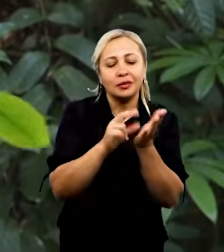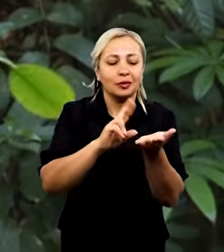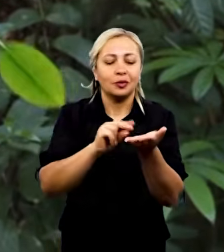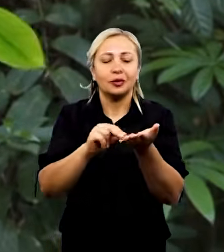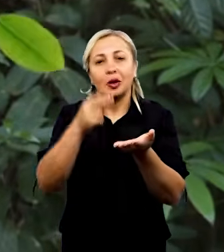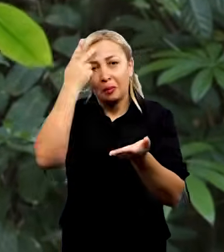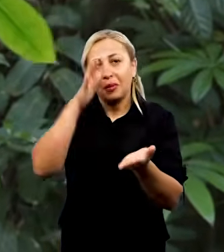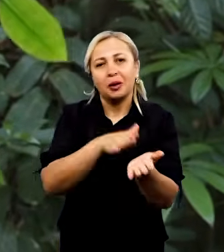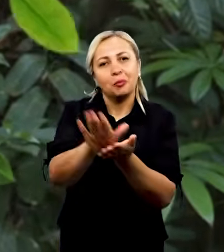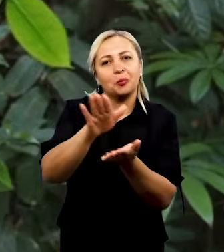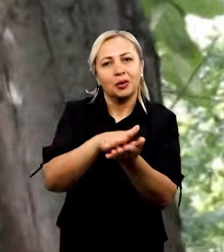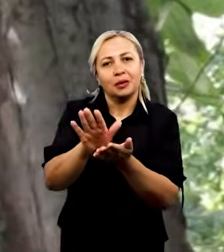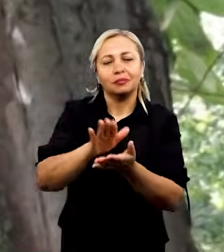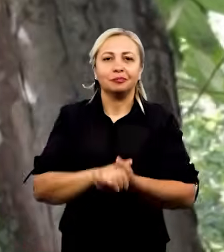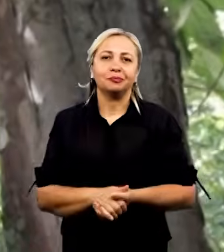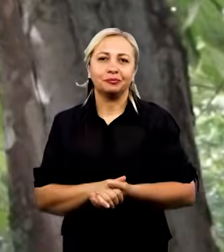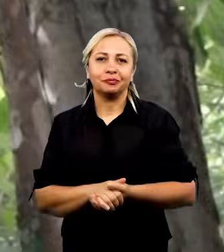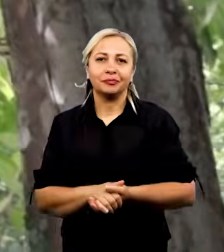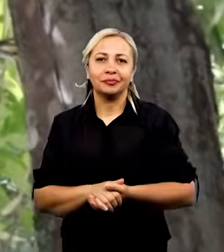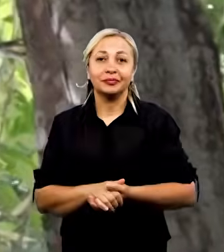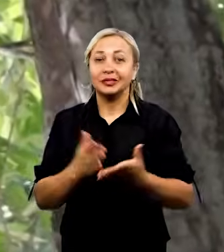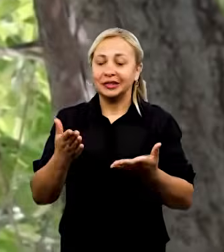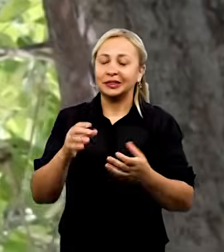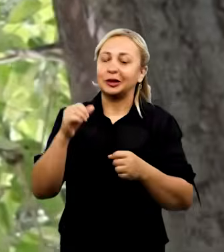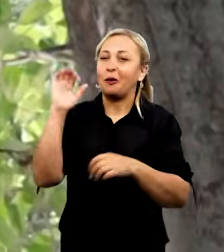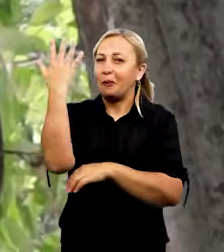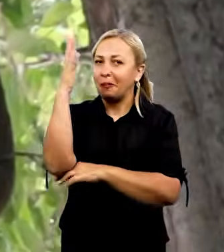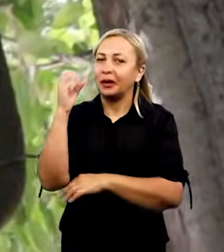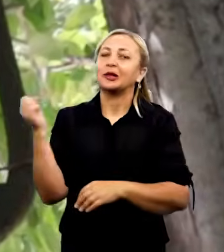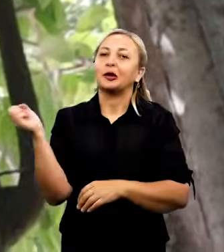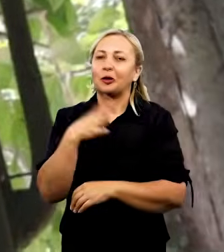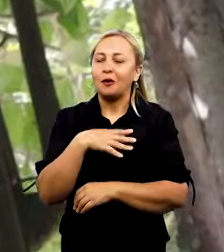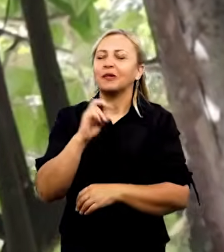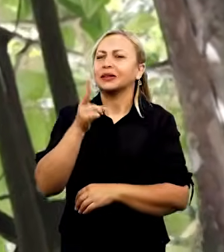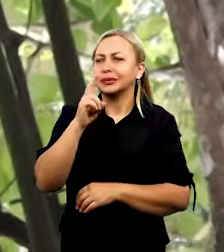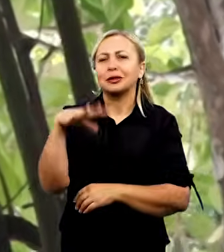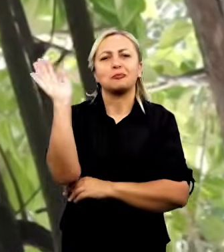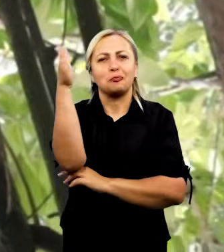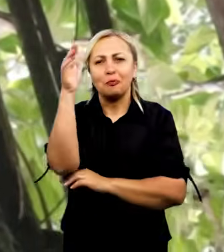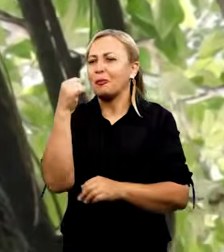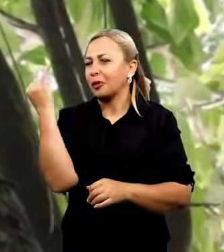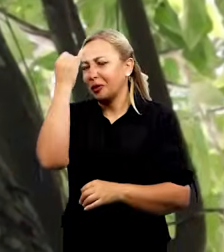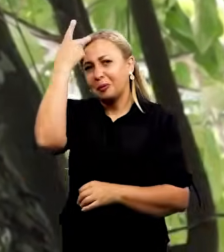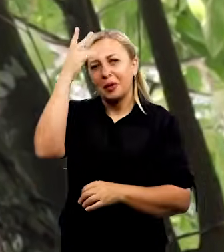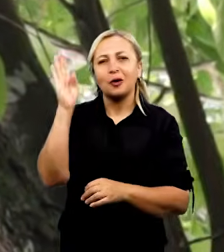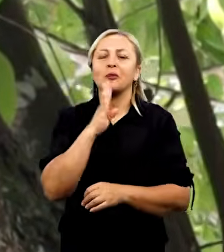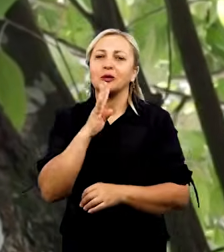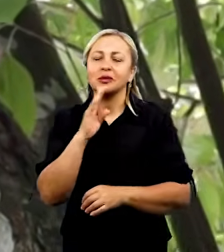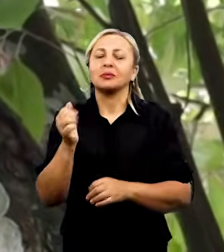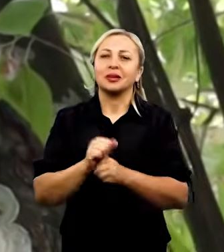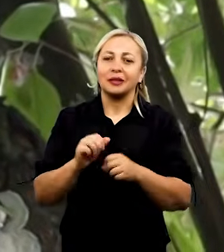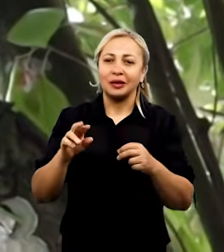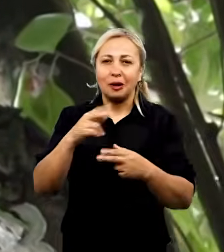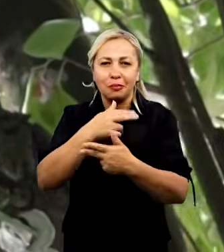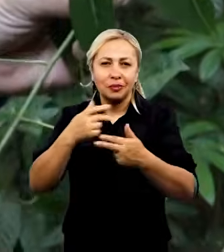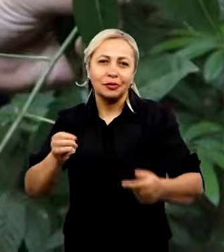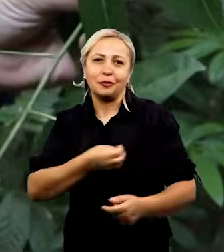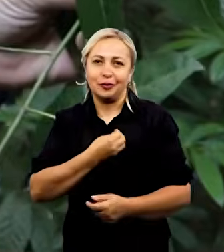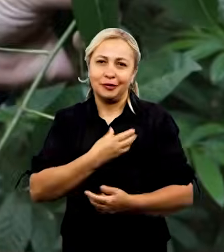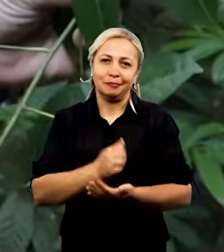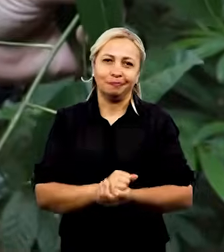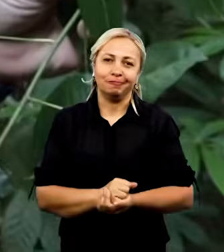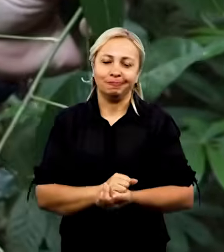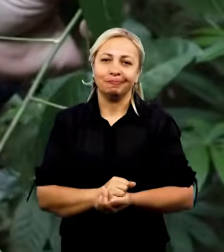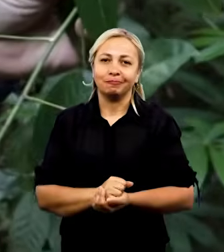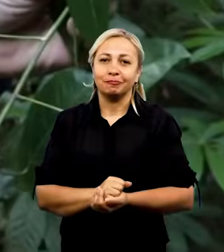para submeter para publicação. Uma espécie nova é sempre uma bandeira importante para o conhecimento e conservação da biodiversidade.